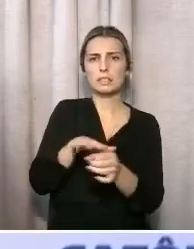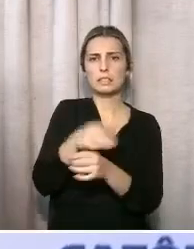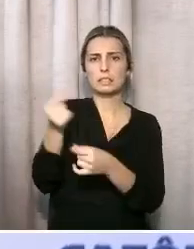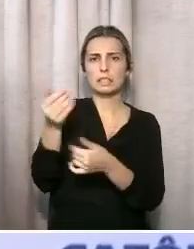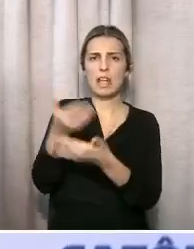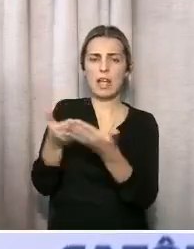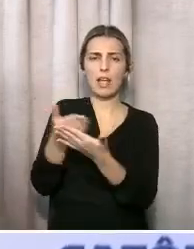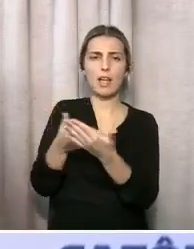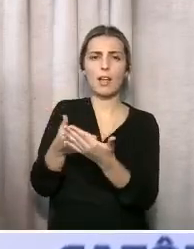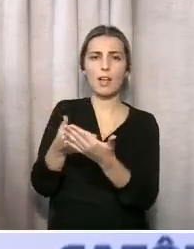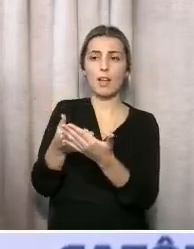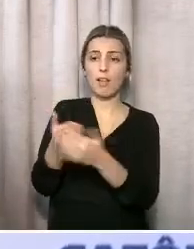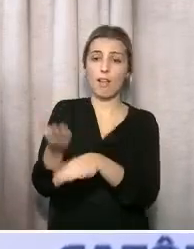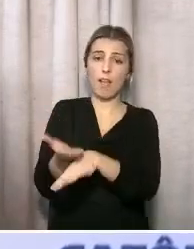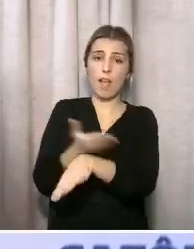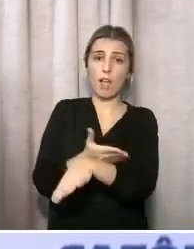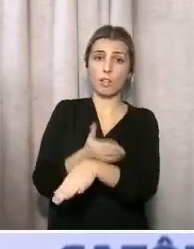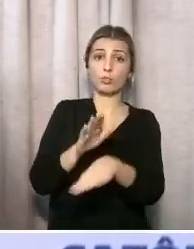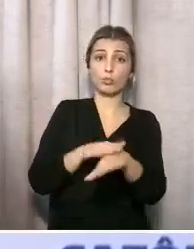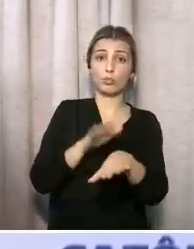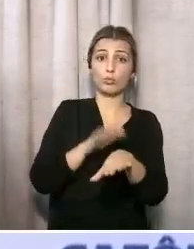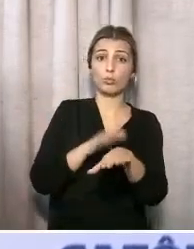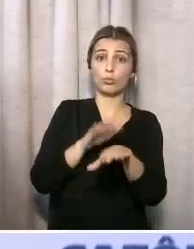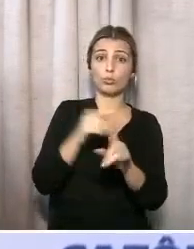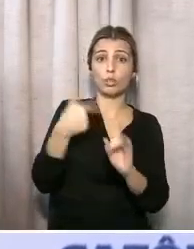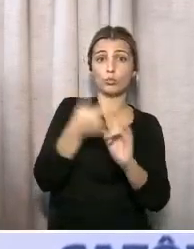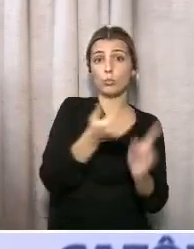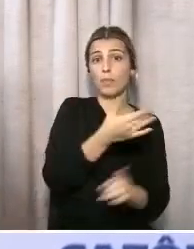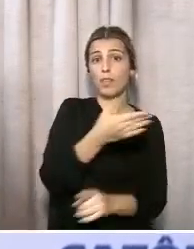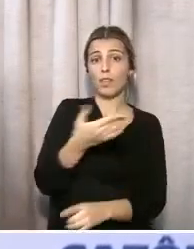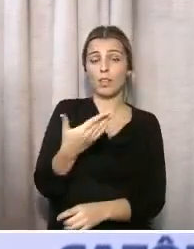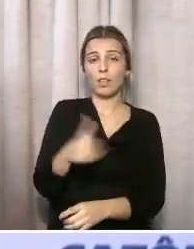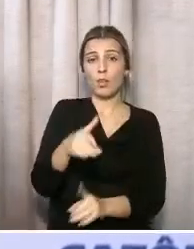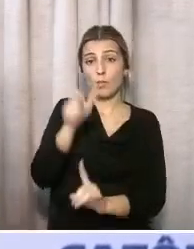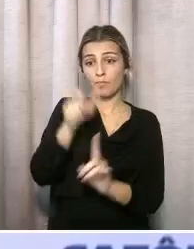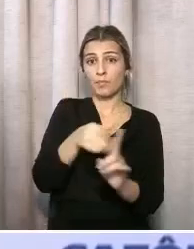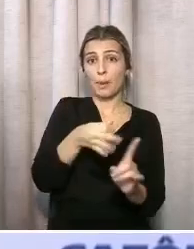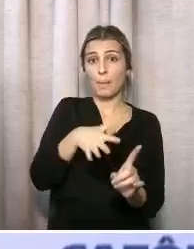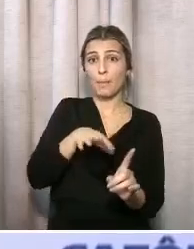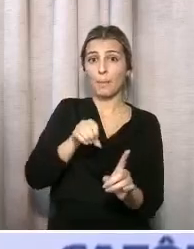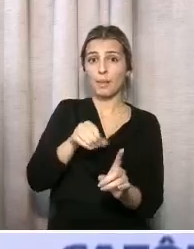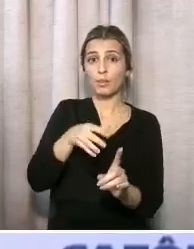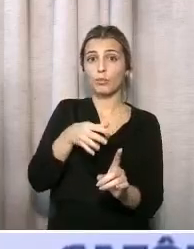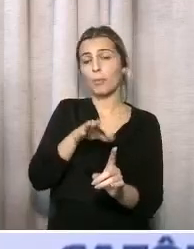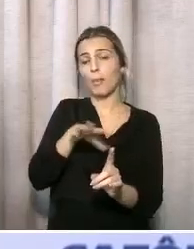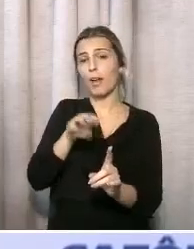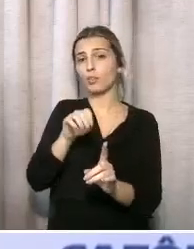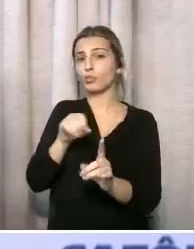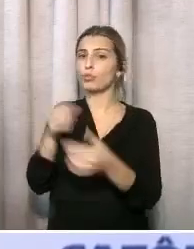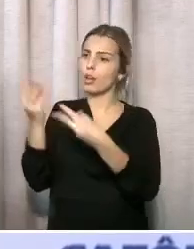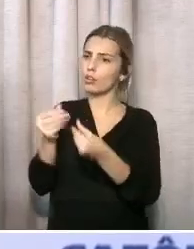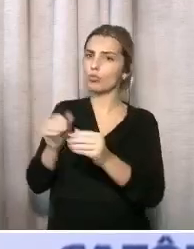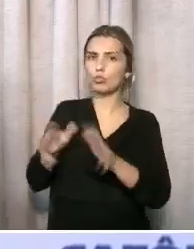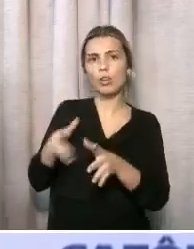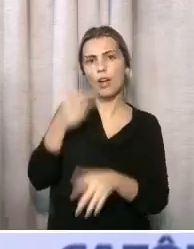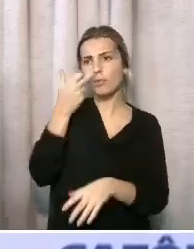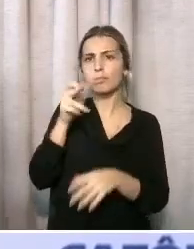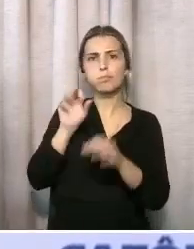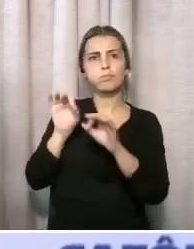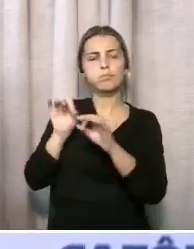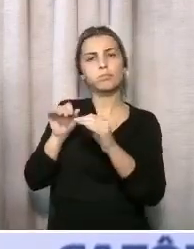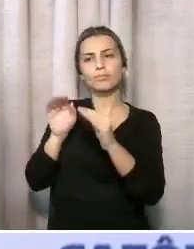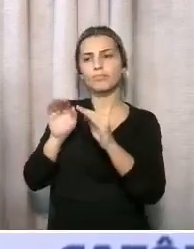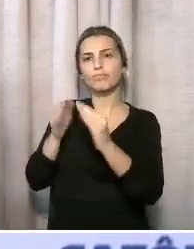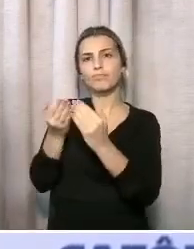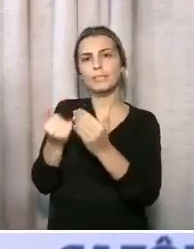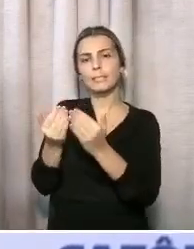2011 porque em 2011 Pedro passos Coelho disse que tinha feito as contas e que não seria preciso cortar pensões e salários Pois